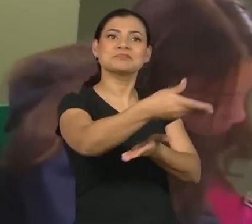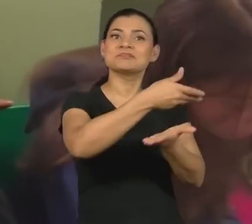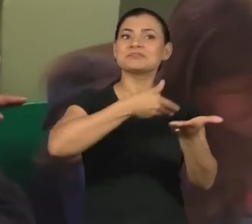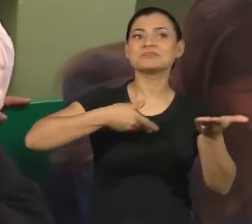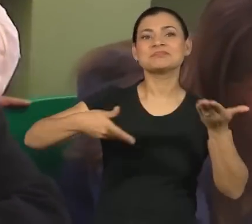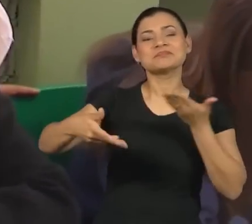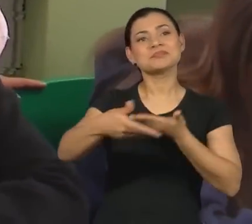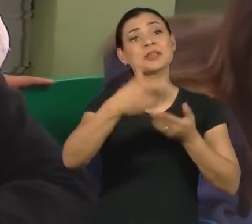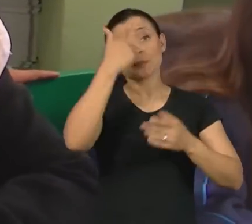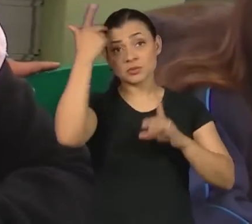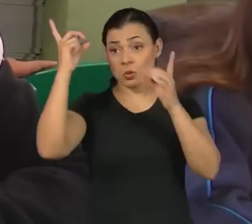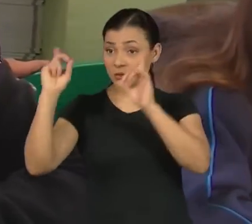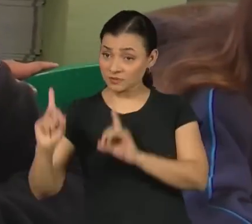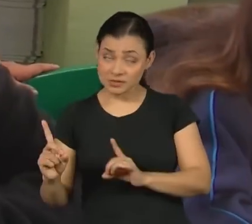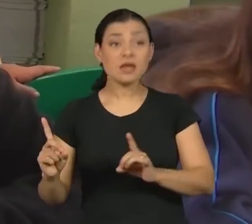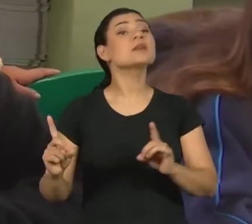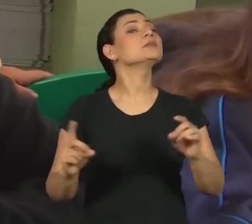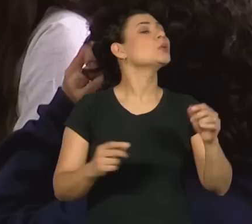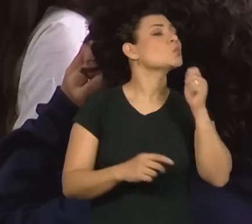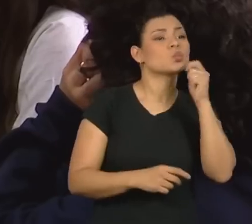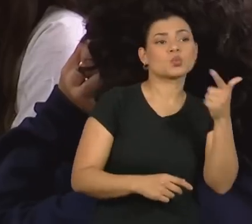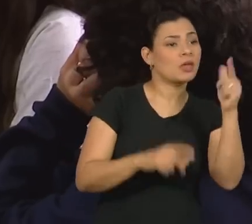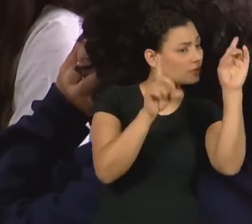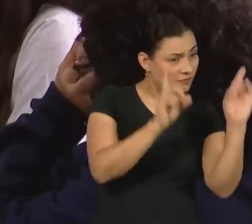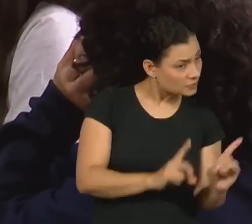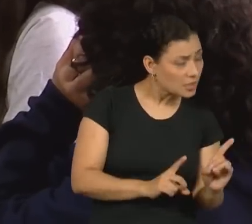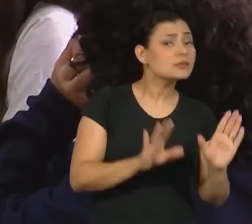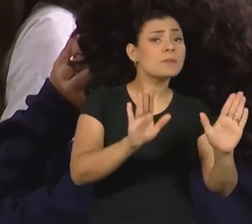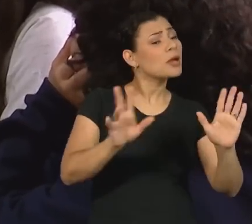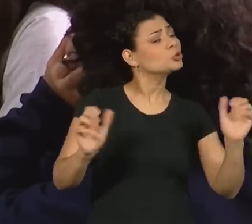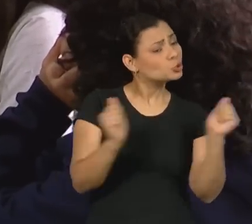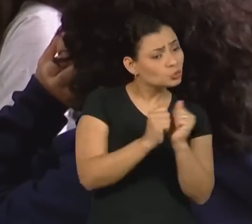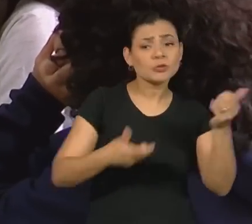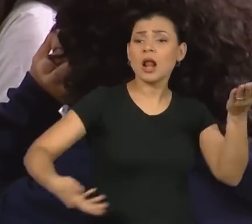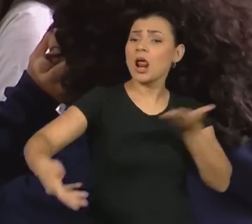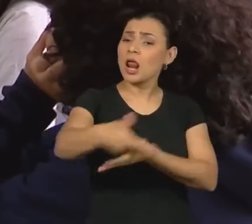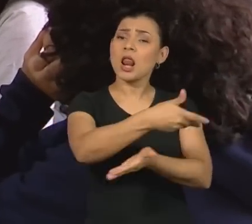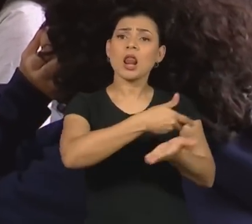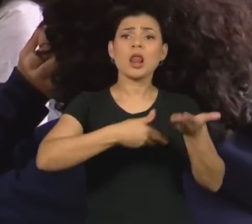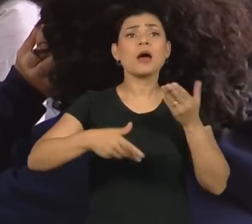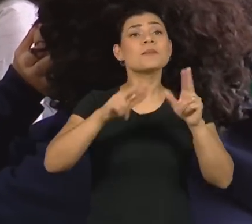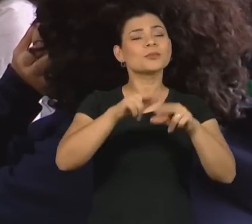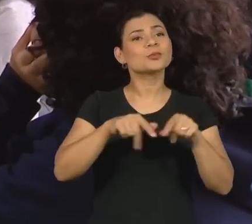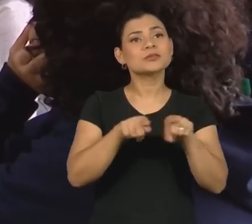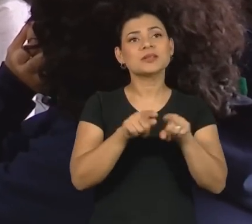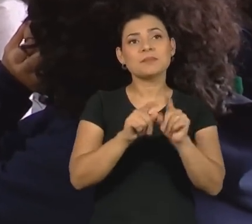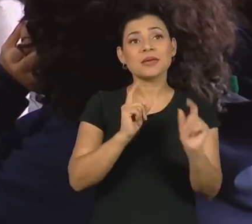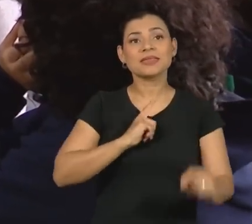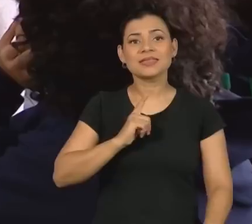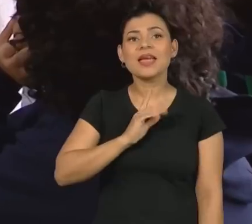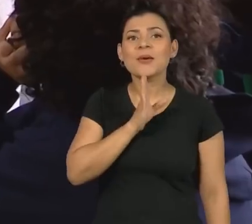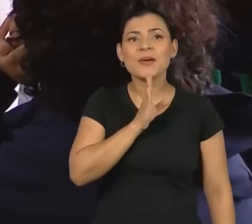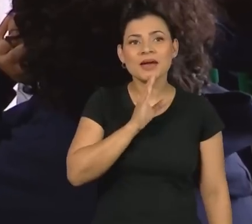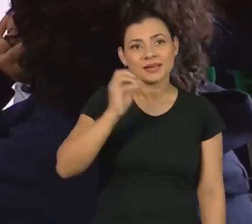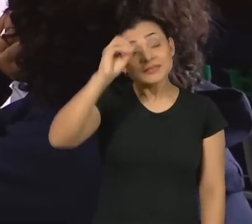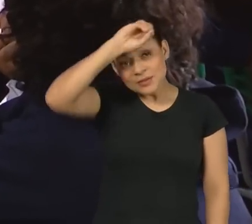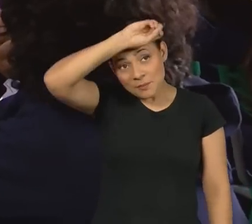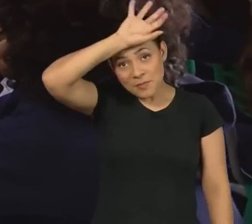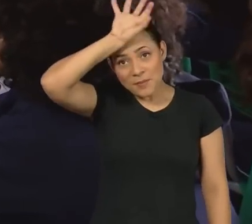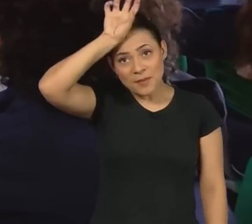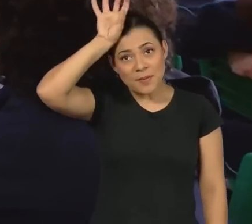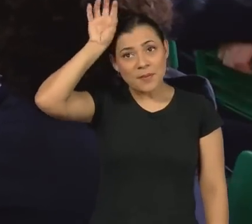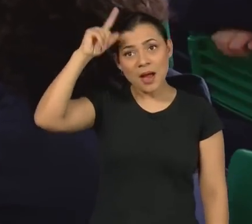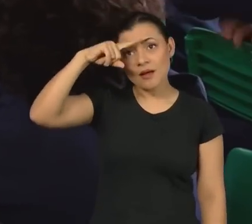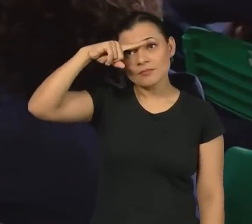pessoas com deficiência ou sem deficiência. Pensando no trabalho da Frida Kahlo, dessa questão de